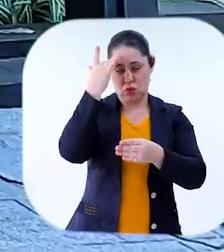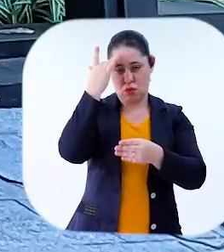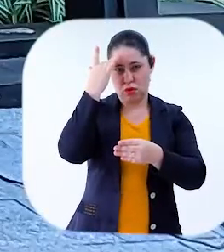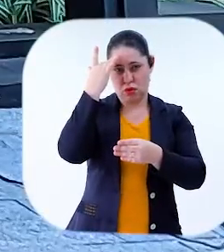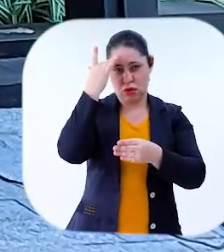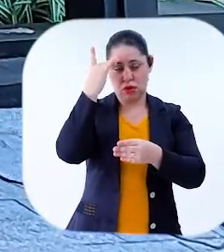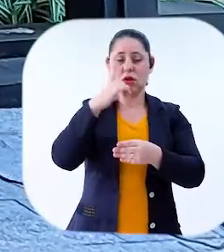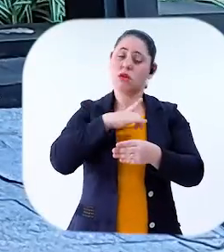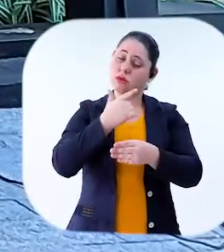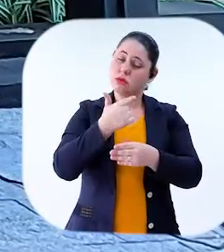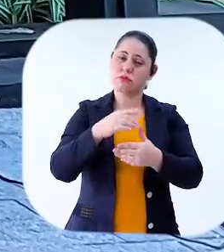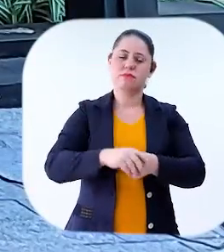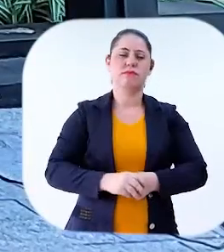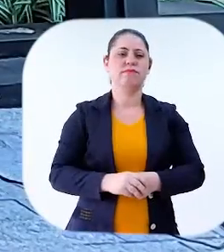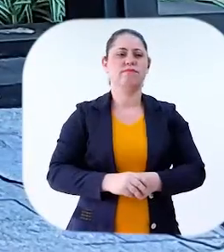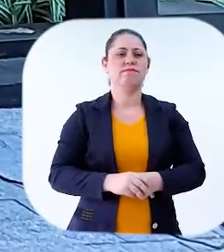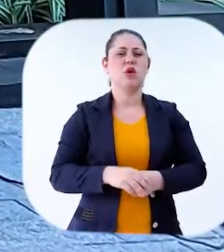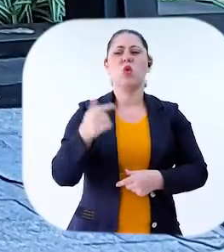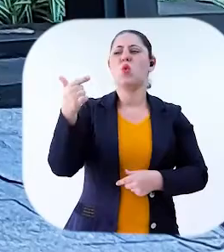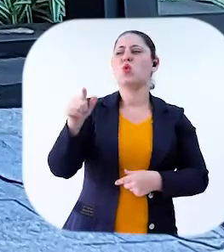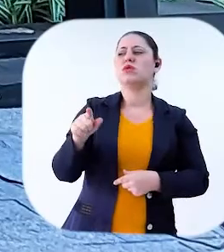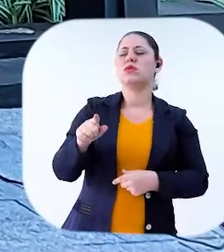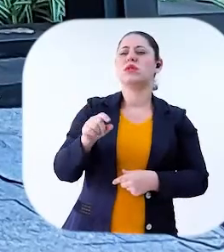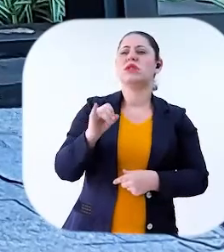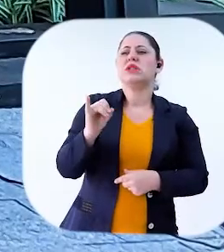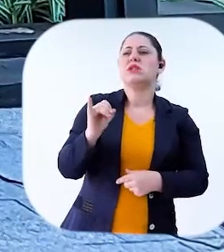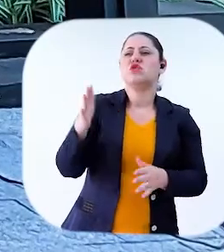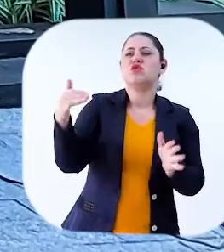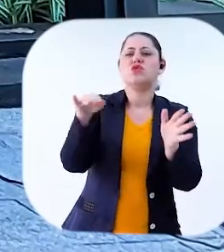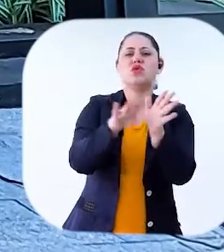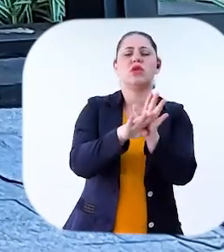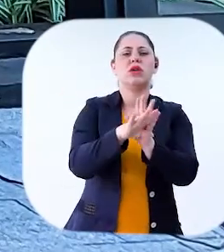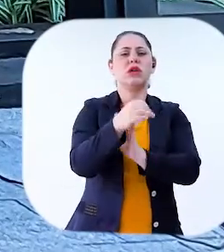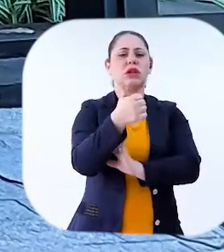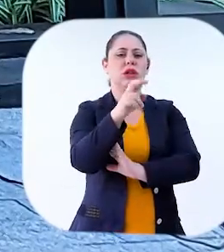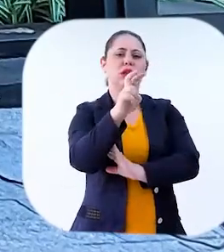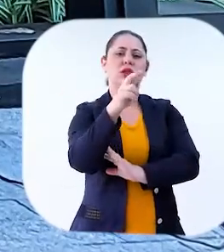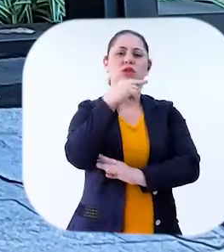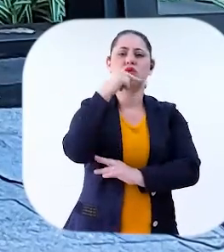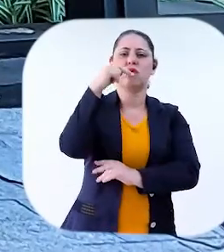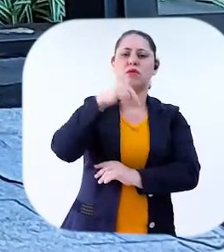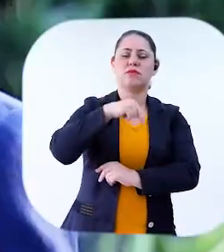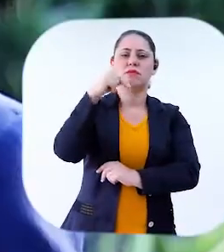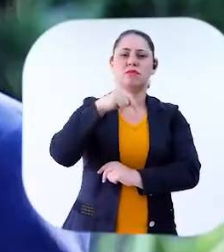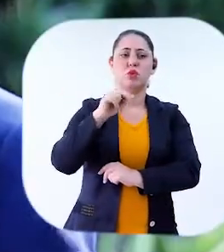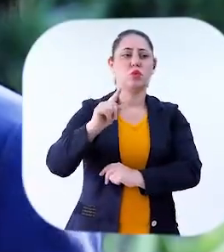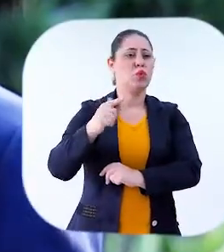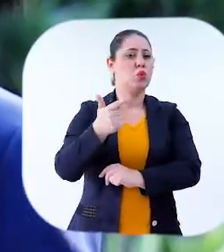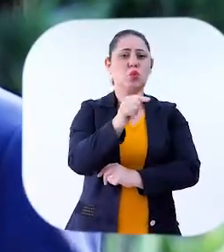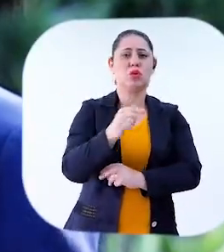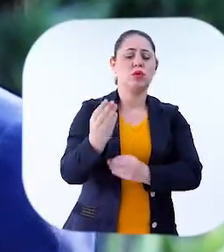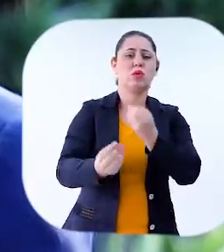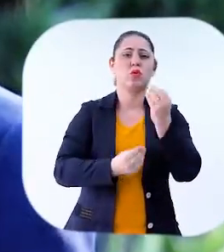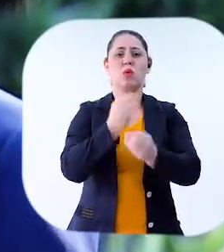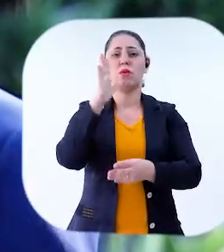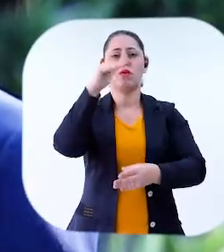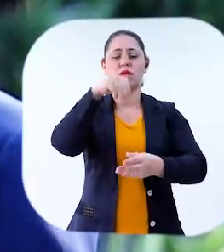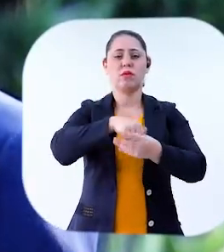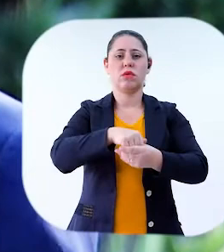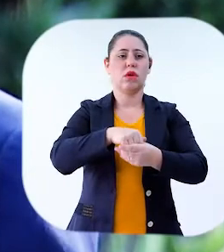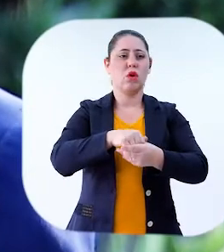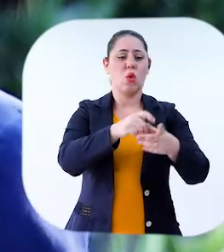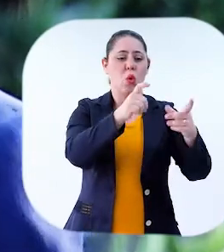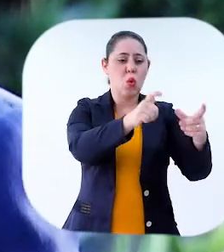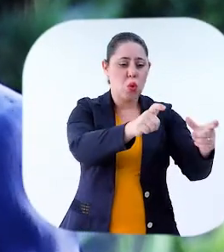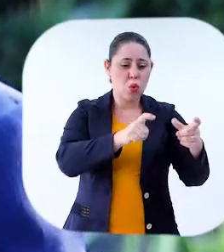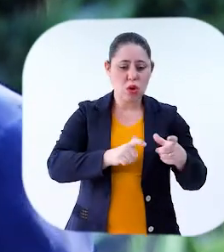turno. Outra situação, olha, e se chegar lá dia 15 de novembro, por exemplo, não houver a possibilidade de ter